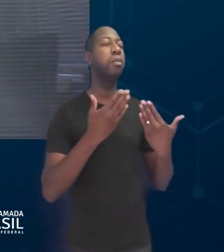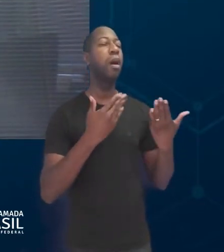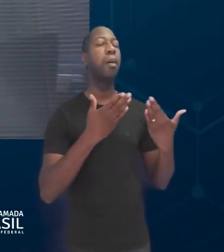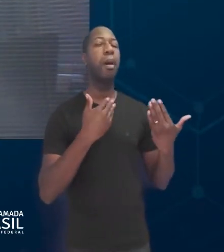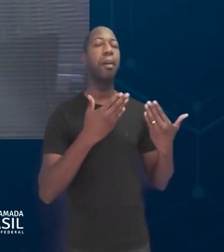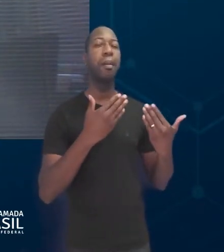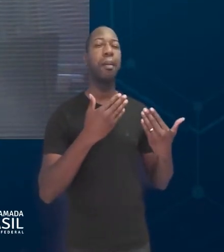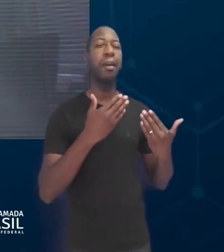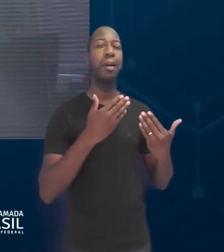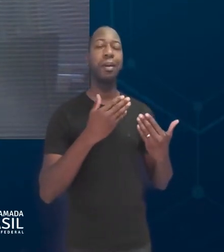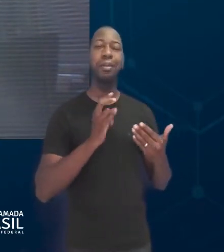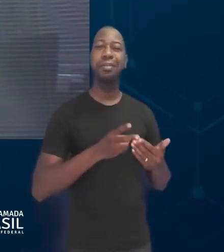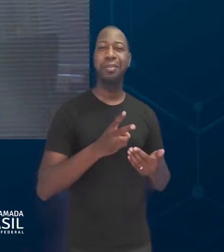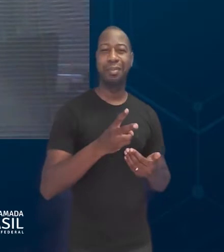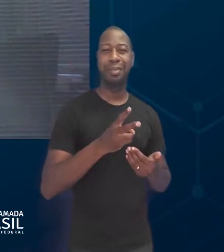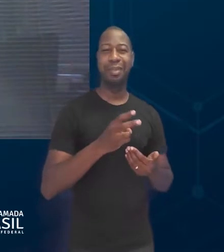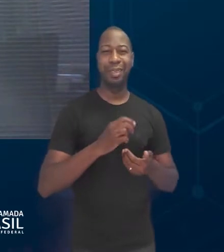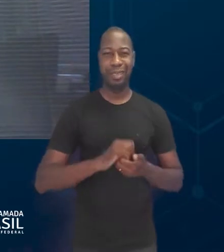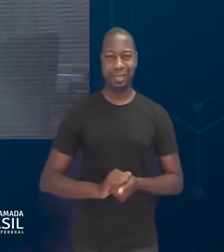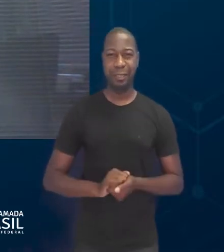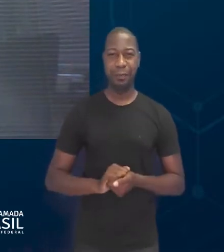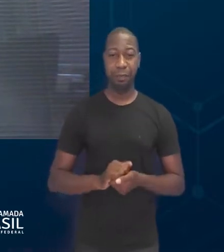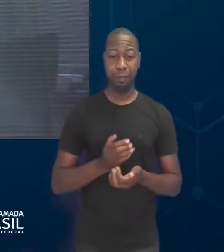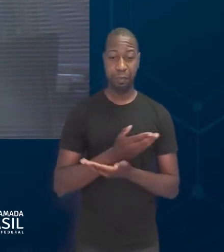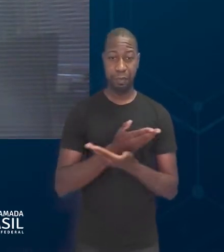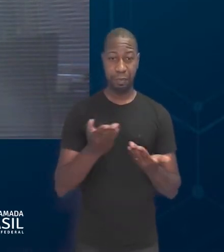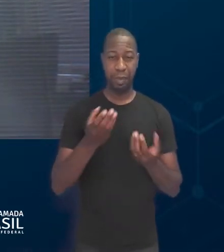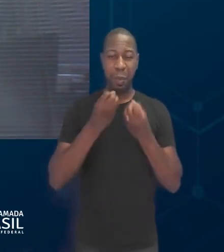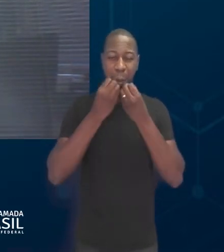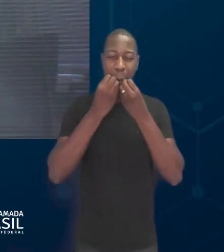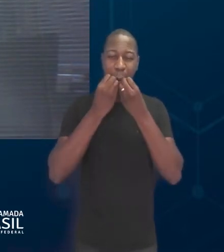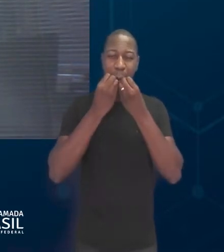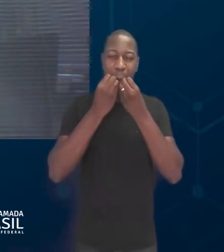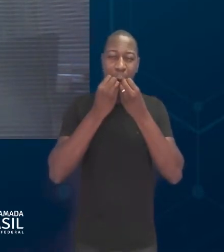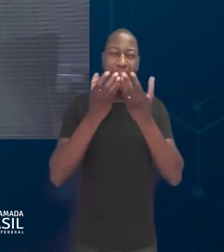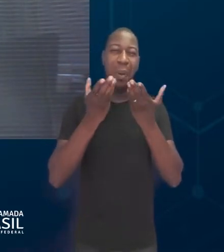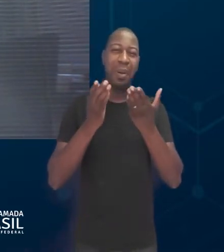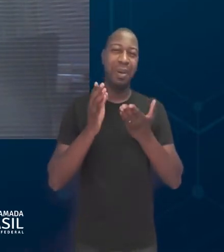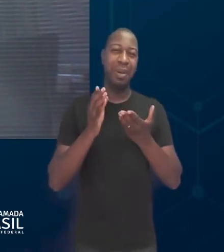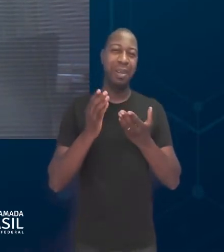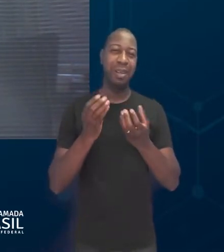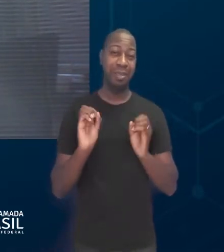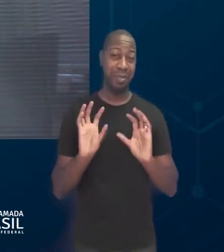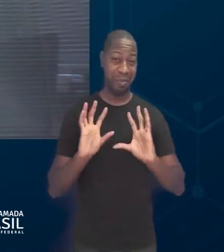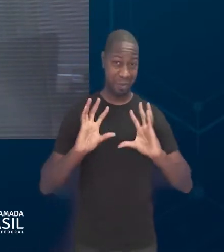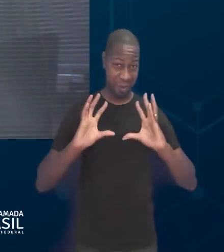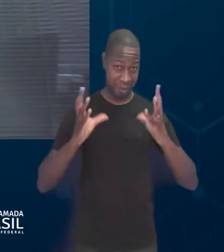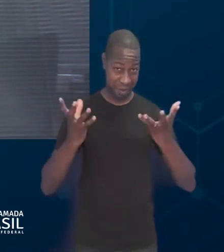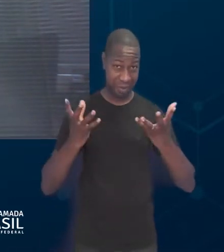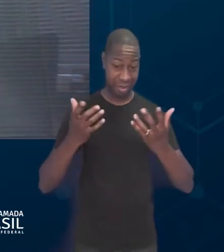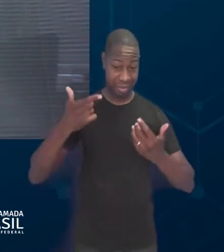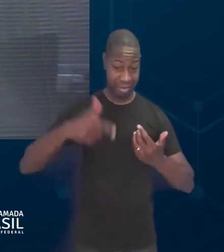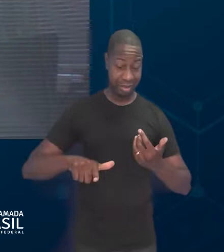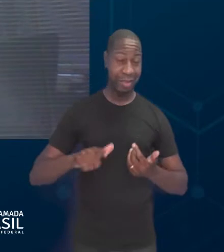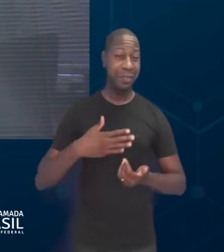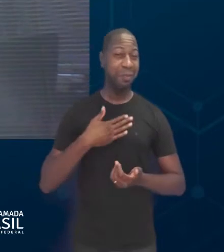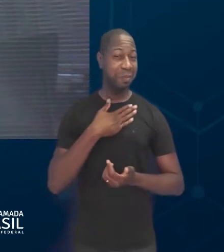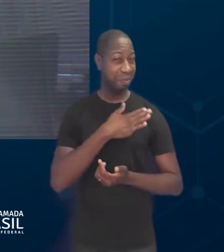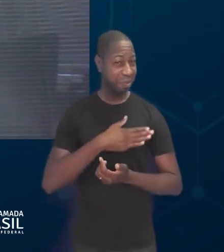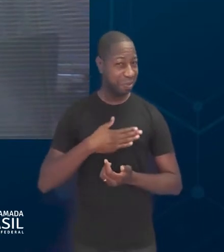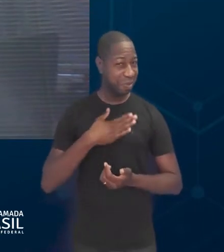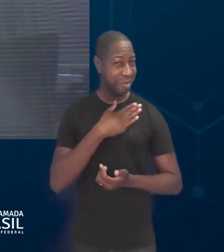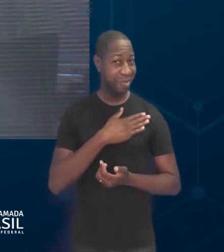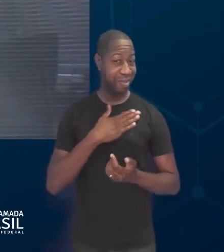os expositores. Desejo a todos uma boa FLIR e fico feliz que, mais uma vez, a Volkswagen Caminhões e